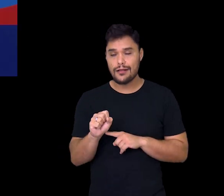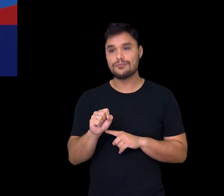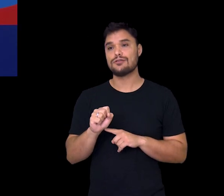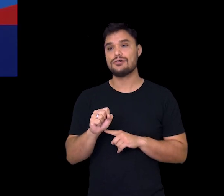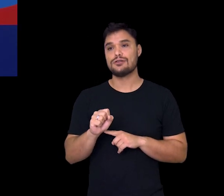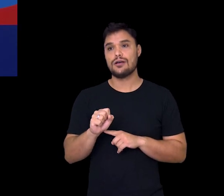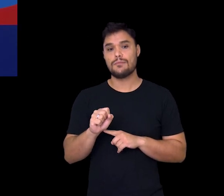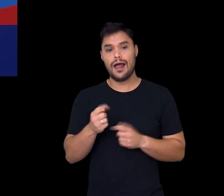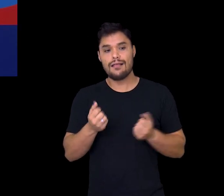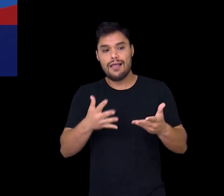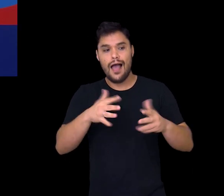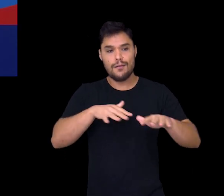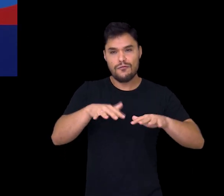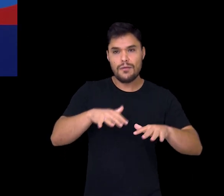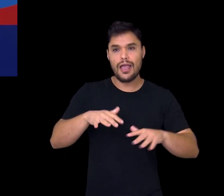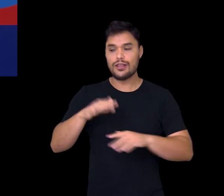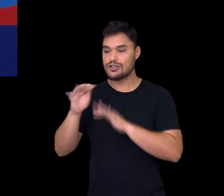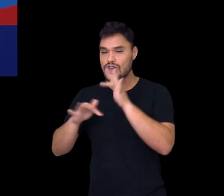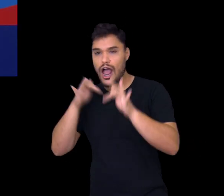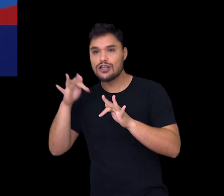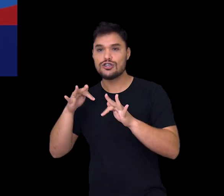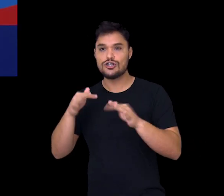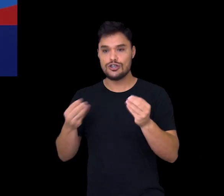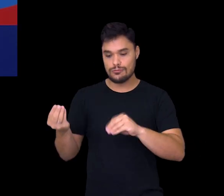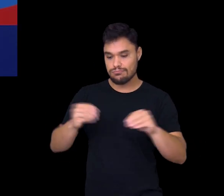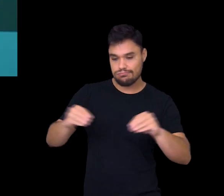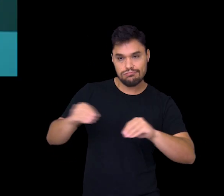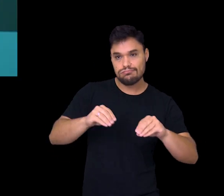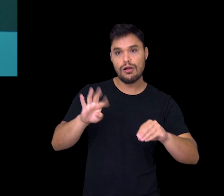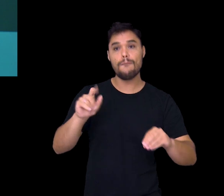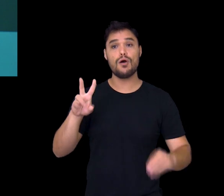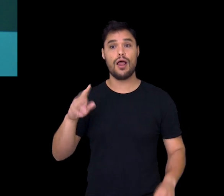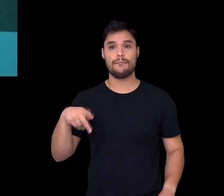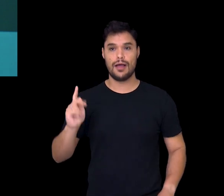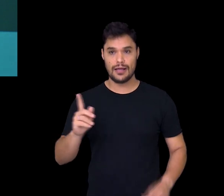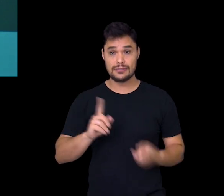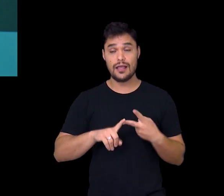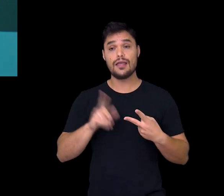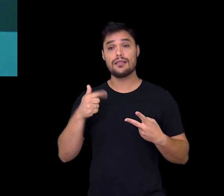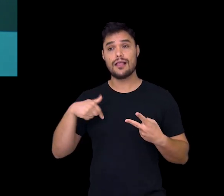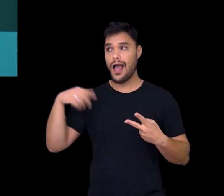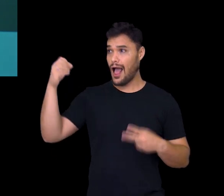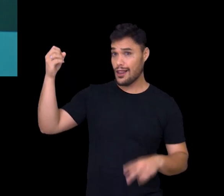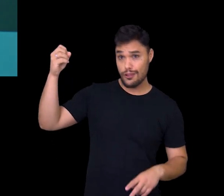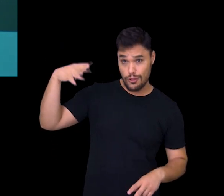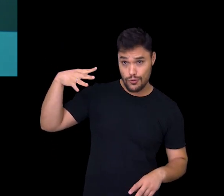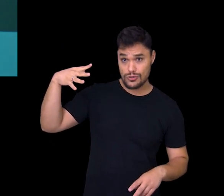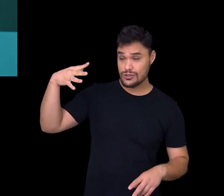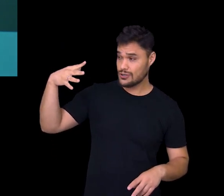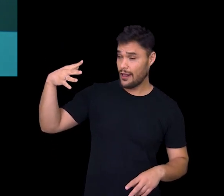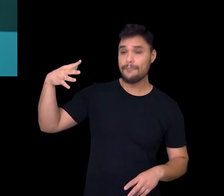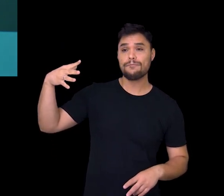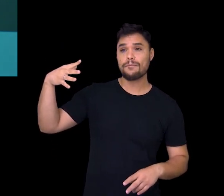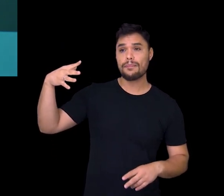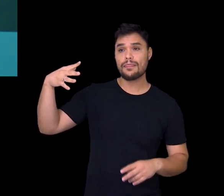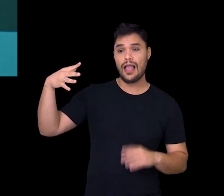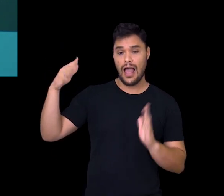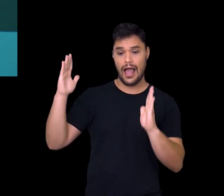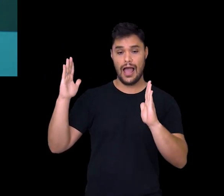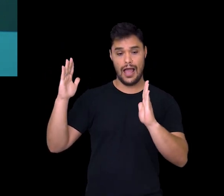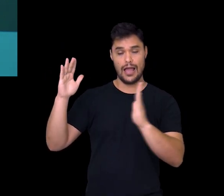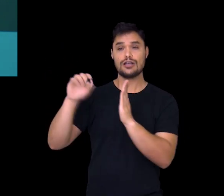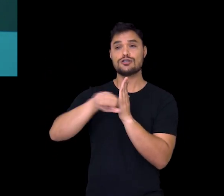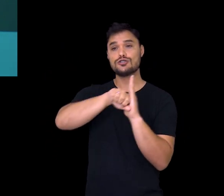movimento, coloca um jardim ali, que foi feito pelo Burle Marx, de tal maneira que a luz, quando passa ali, a sombra tem um movimento,